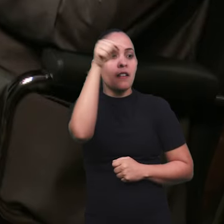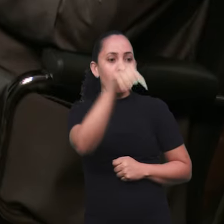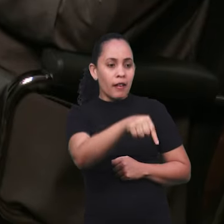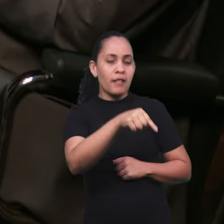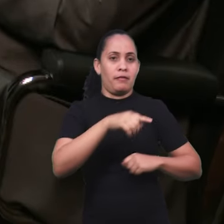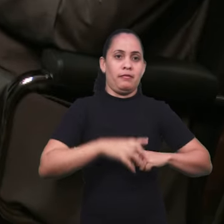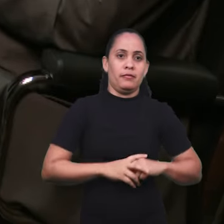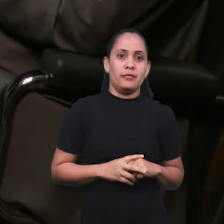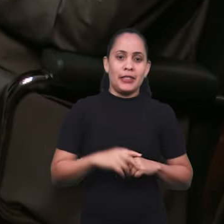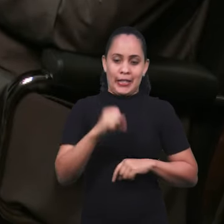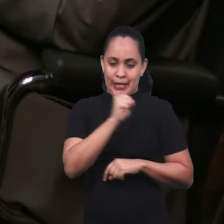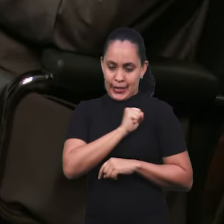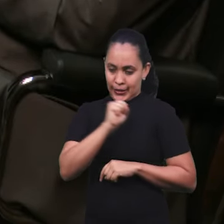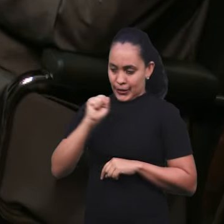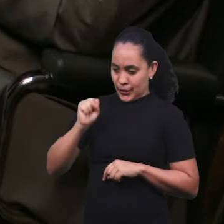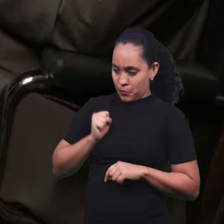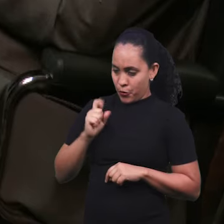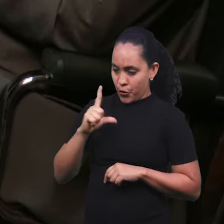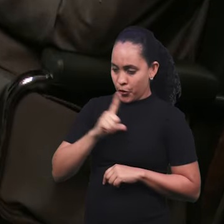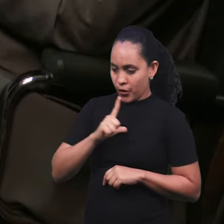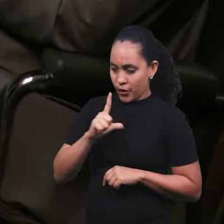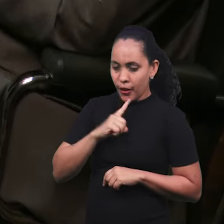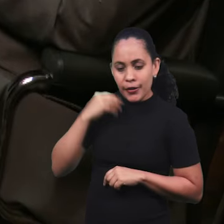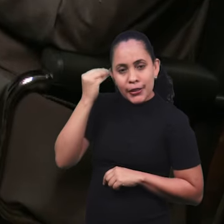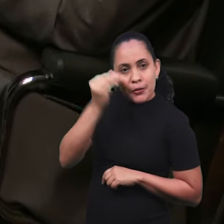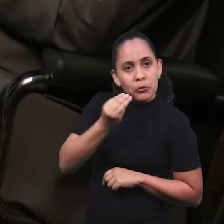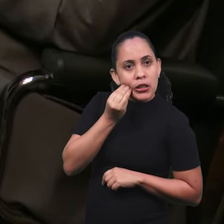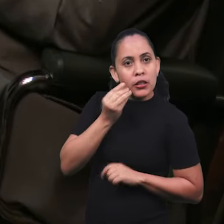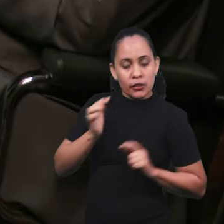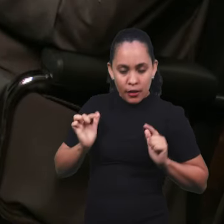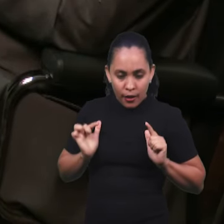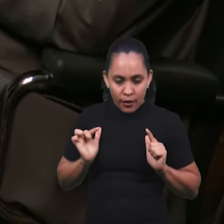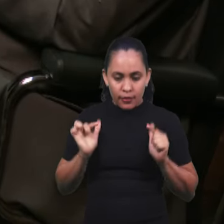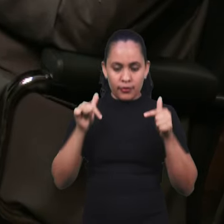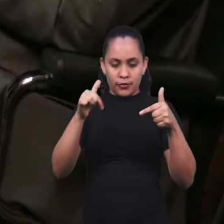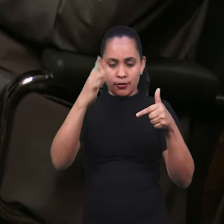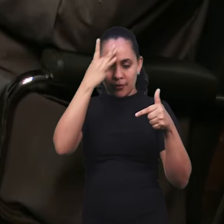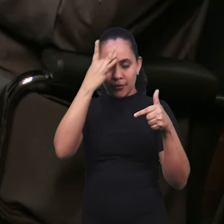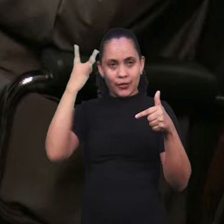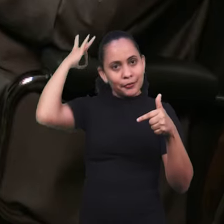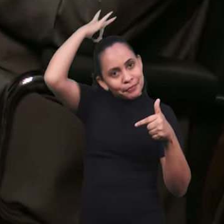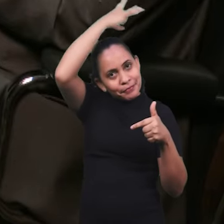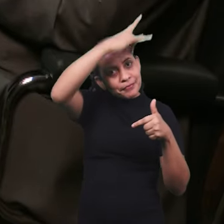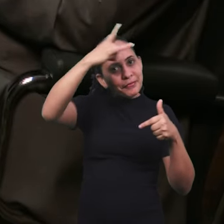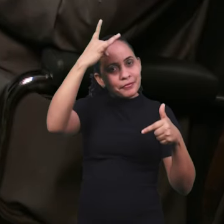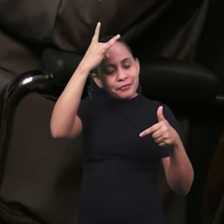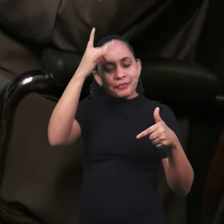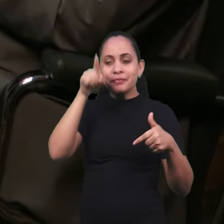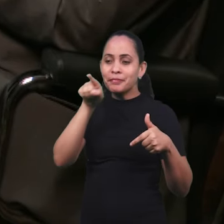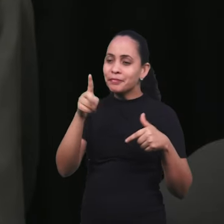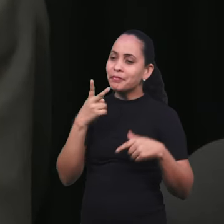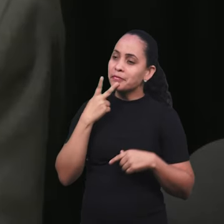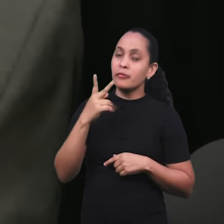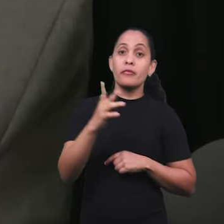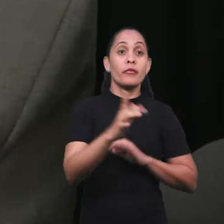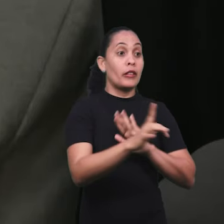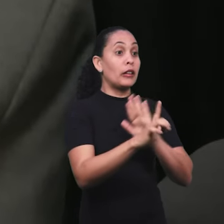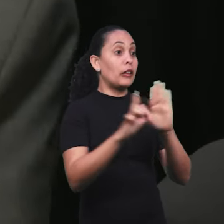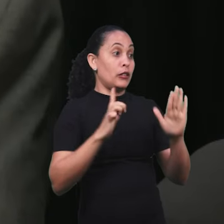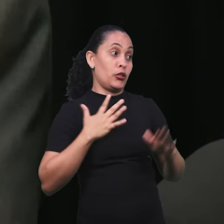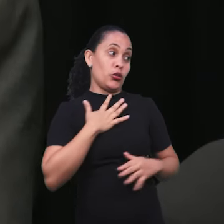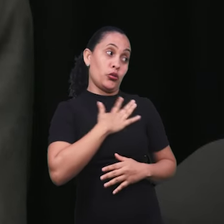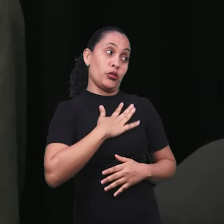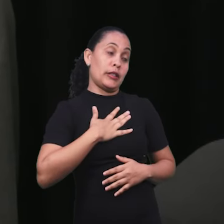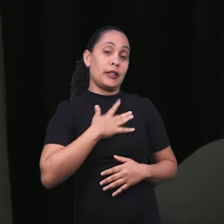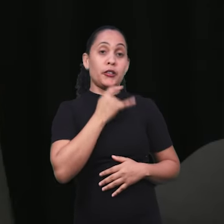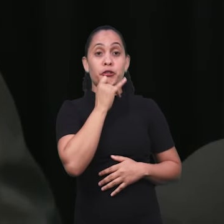no templo que Samuel experimenta a operação do Espírito de Deus na vida dele. Perfeito. Mas antes, Josias,